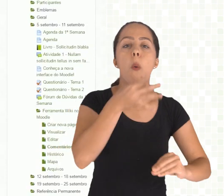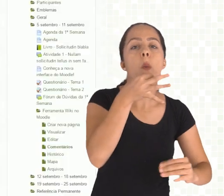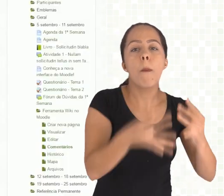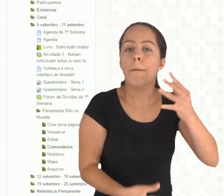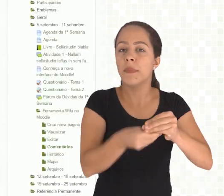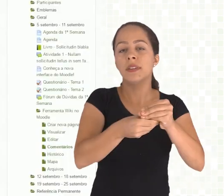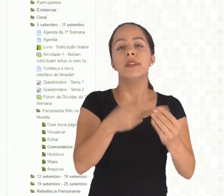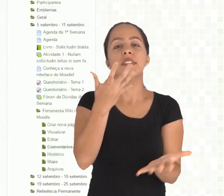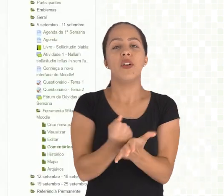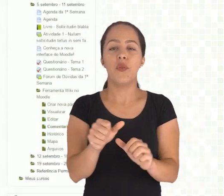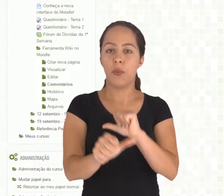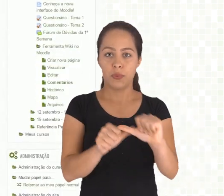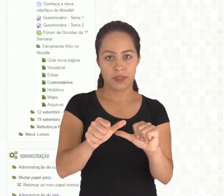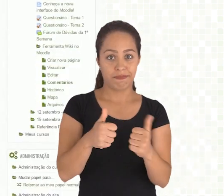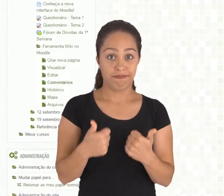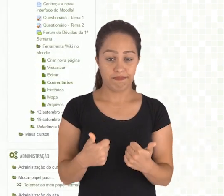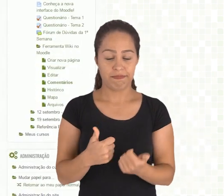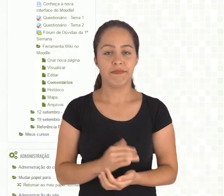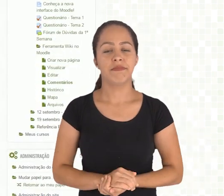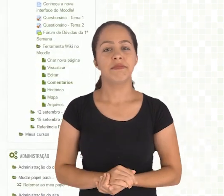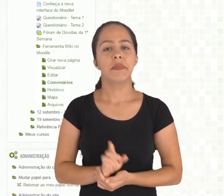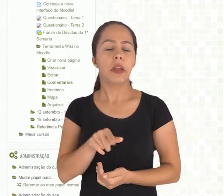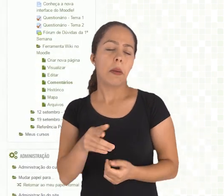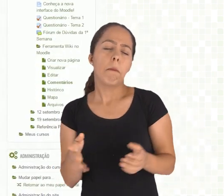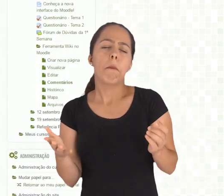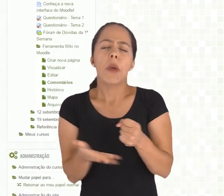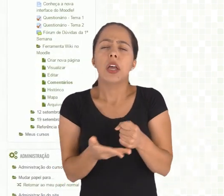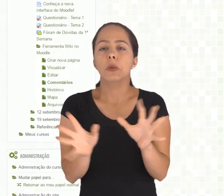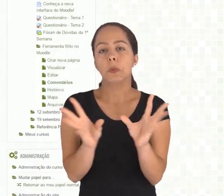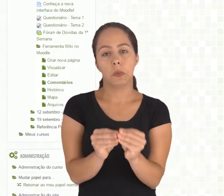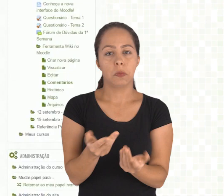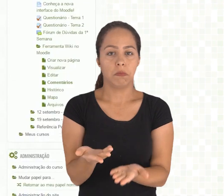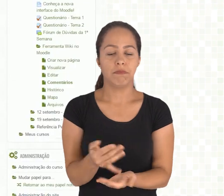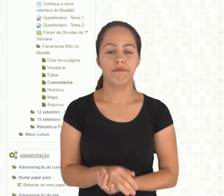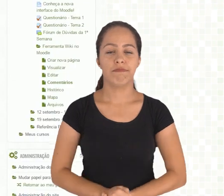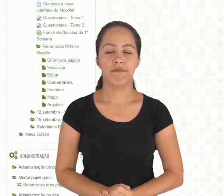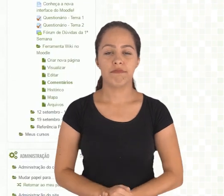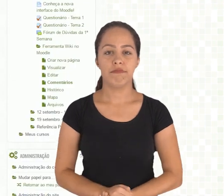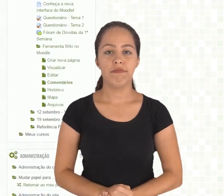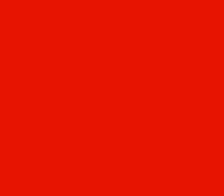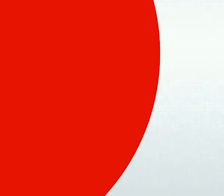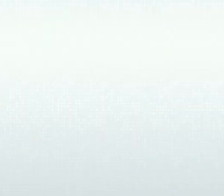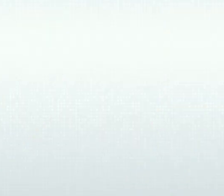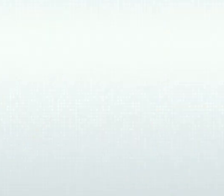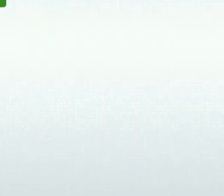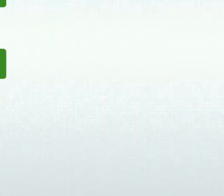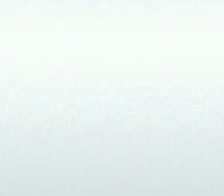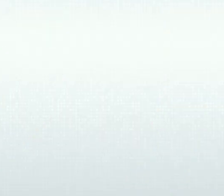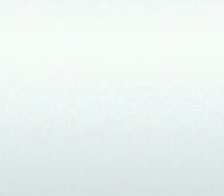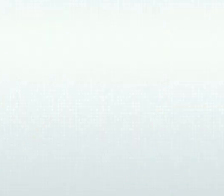então é só adicionar um comentário salvar as mudanças esse é o uso básico da wiki